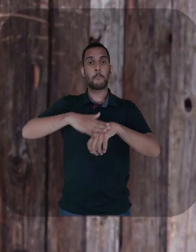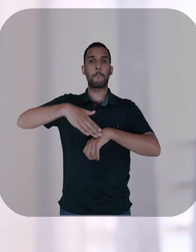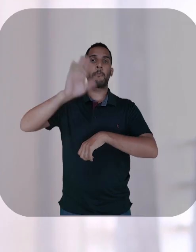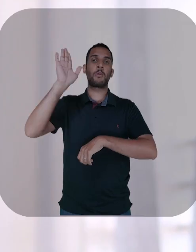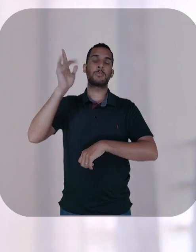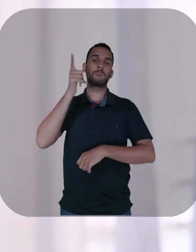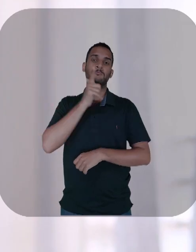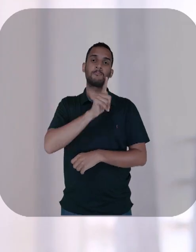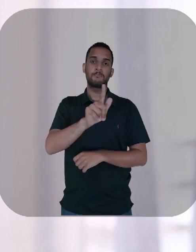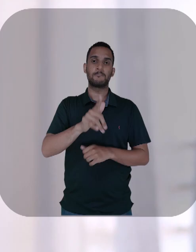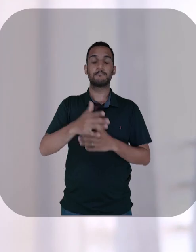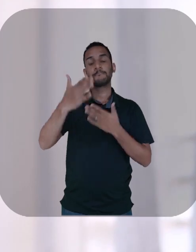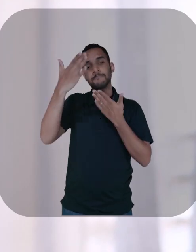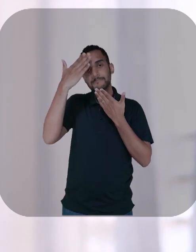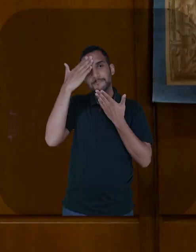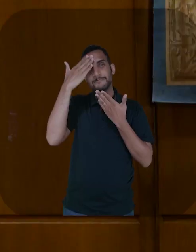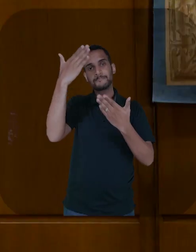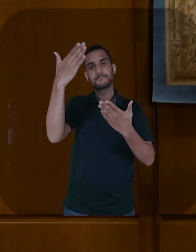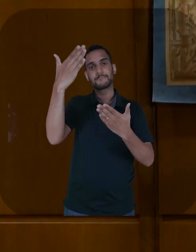unidad.